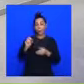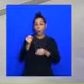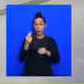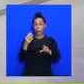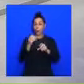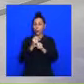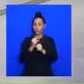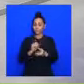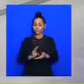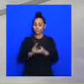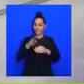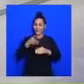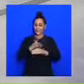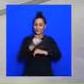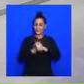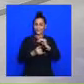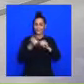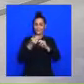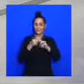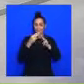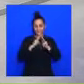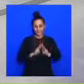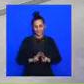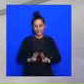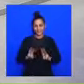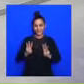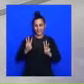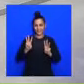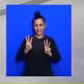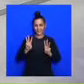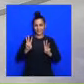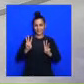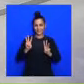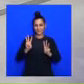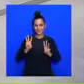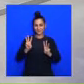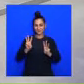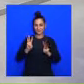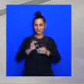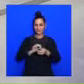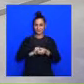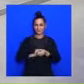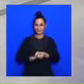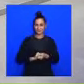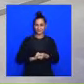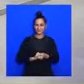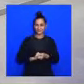ou se o prêmio está acumulado acessando loterias.caixa.gov.br.